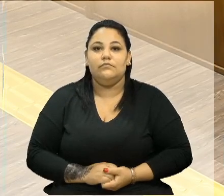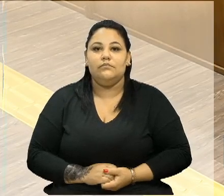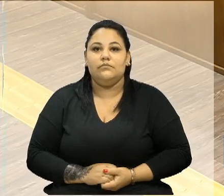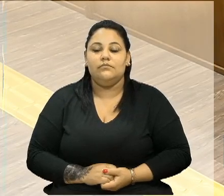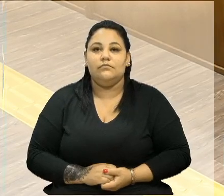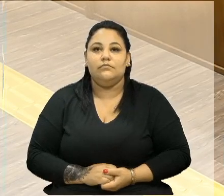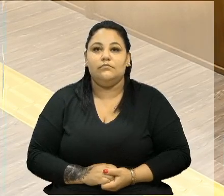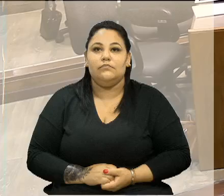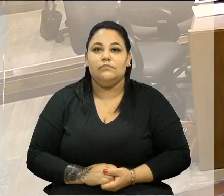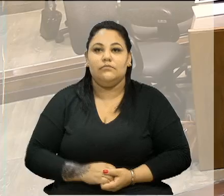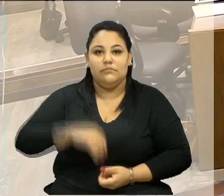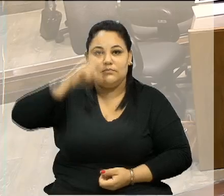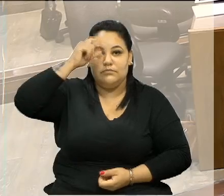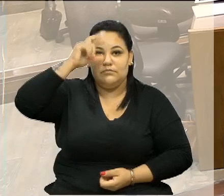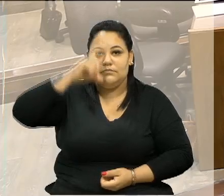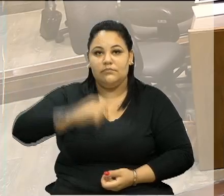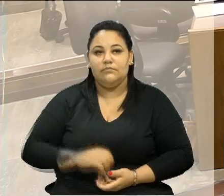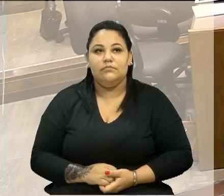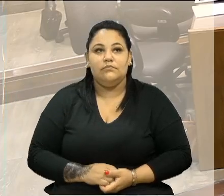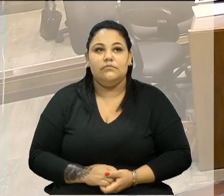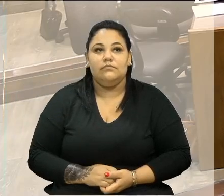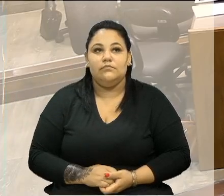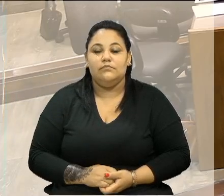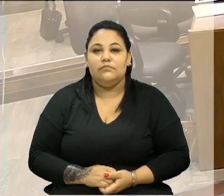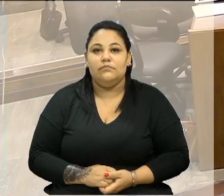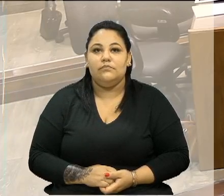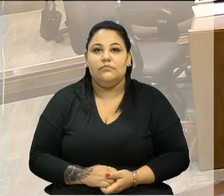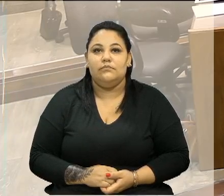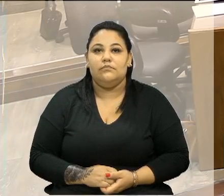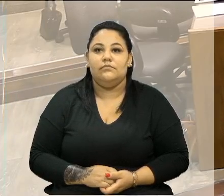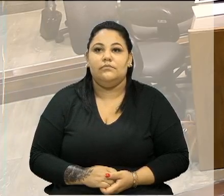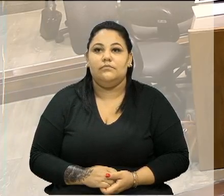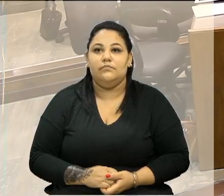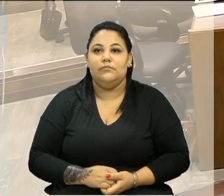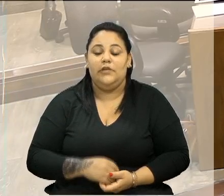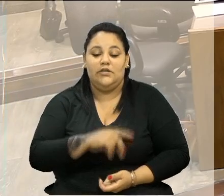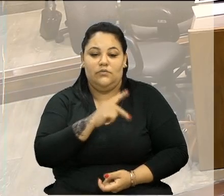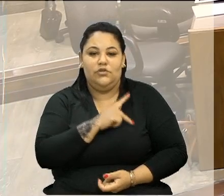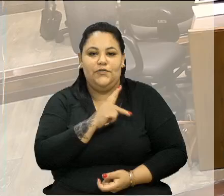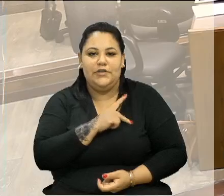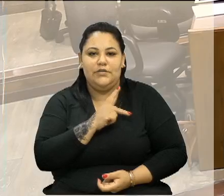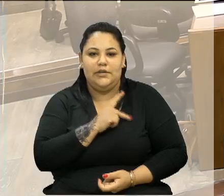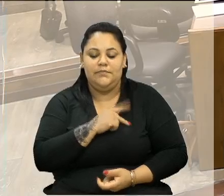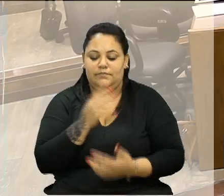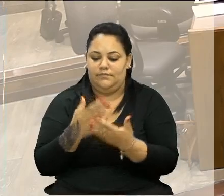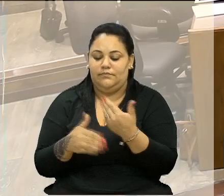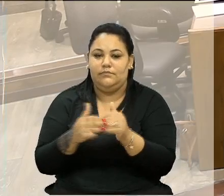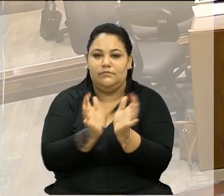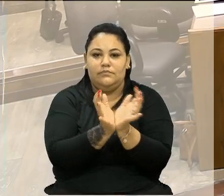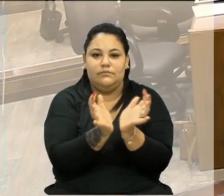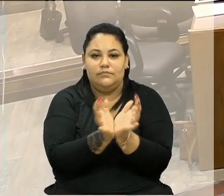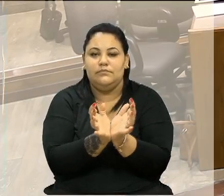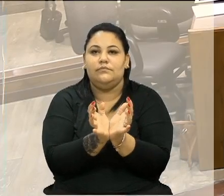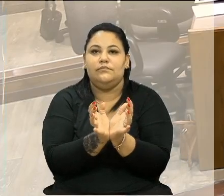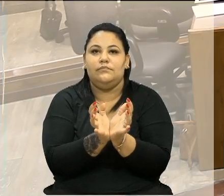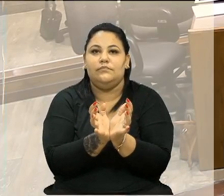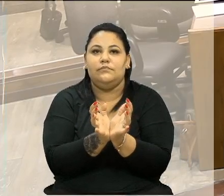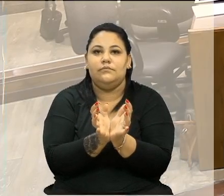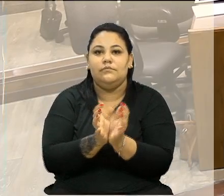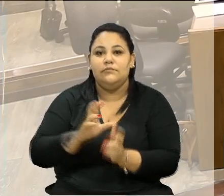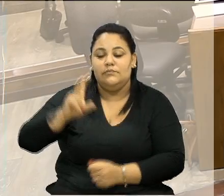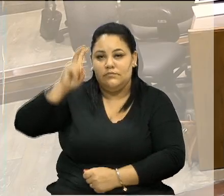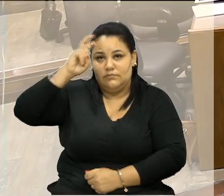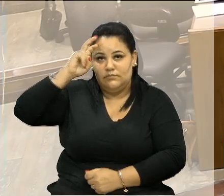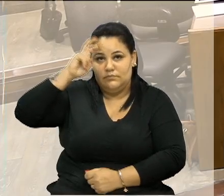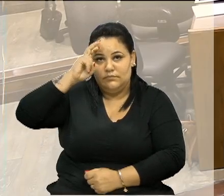voto, o vereador Scalco. Senhor presidente, caros colegas, hoje é quinta, foi na